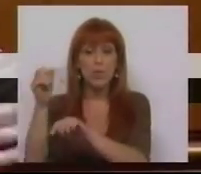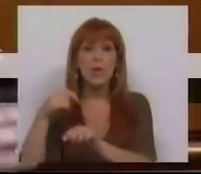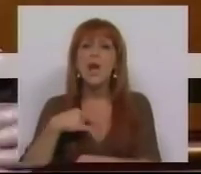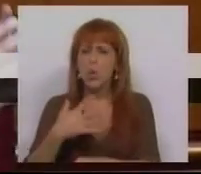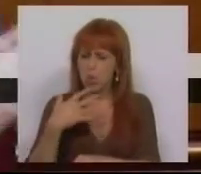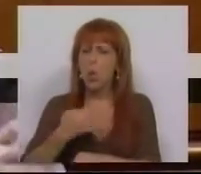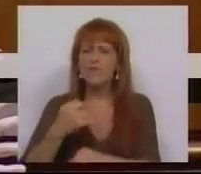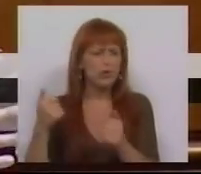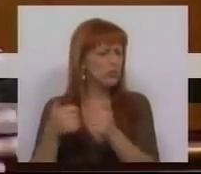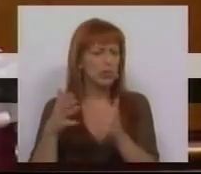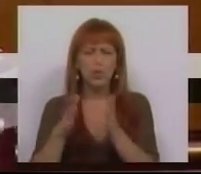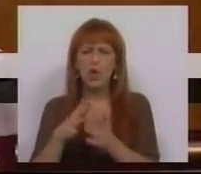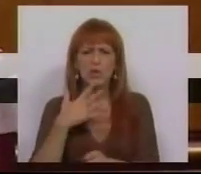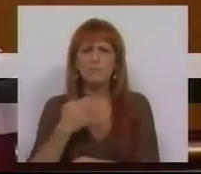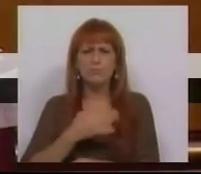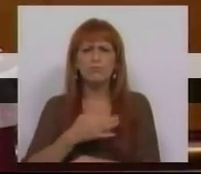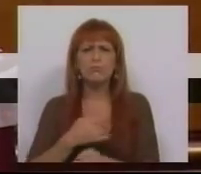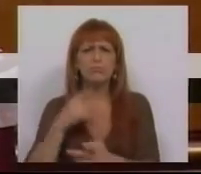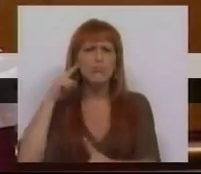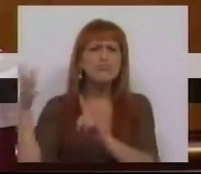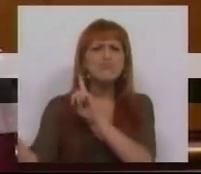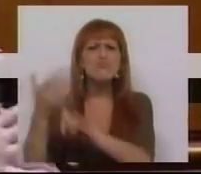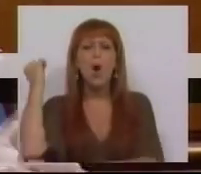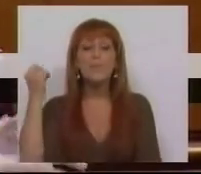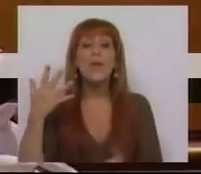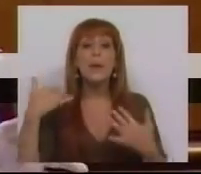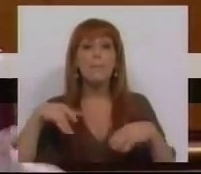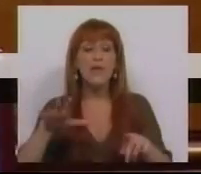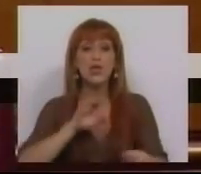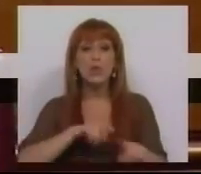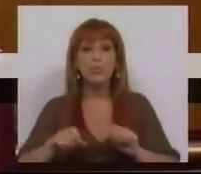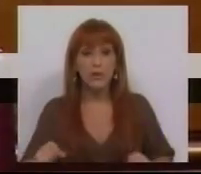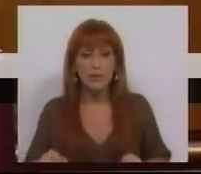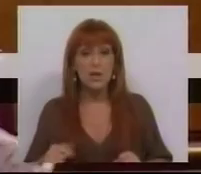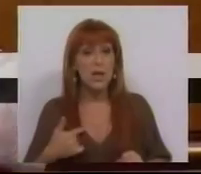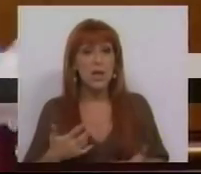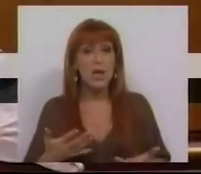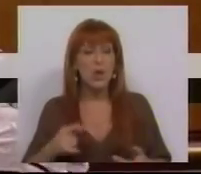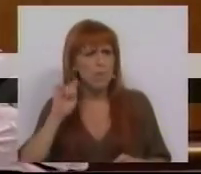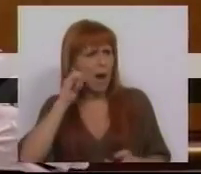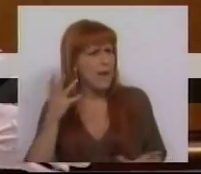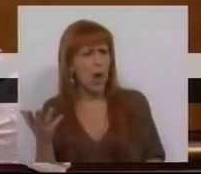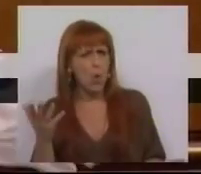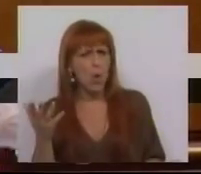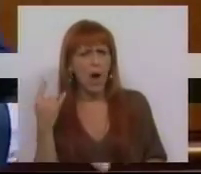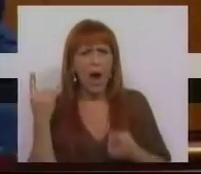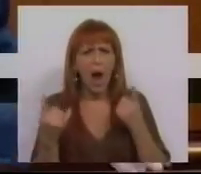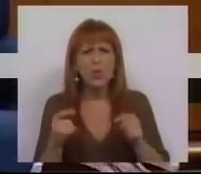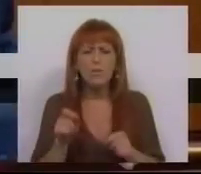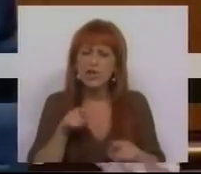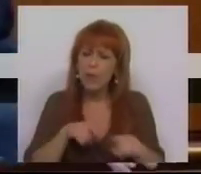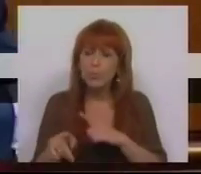eu estou convencido todos queremos atingir. Mas para isso, Sr. Deputado, eu não posso pôr em causa algumas